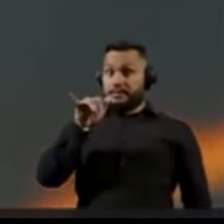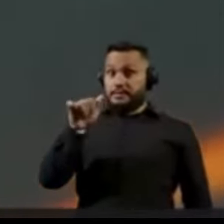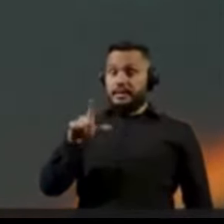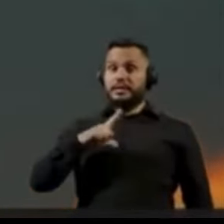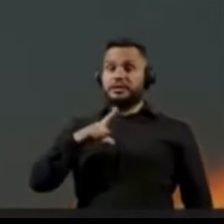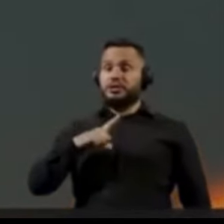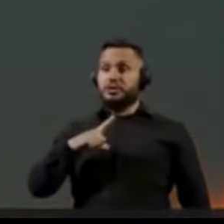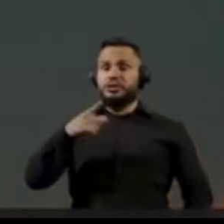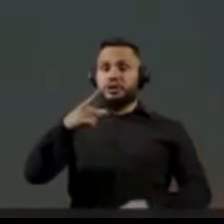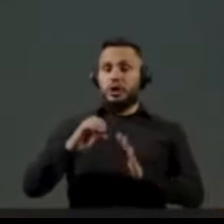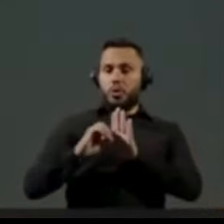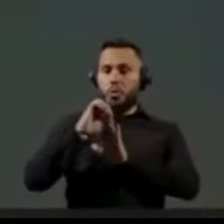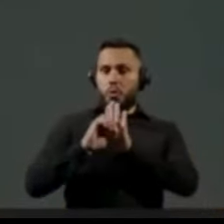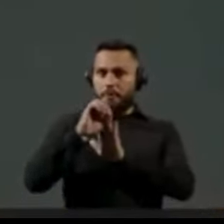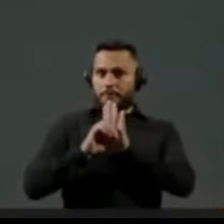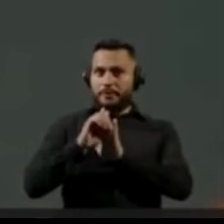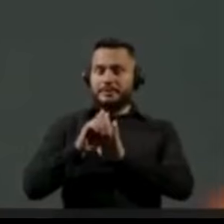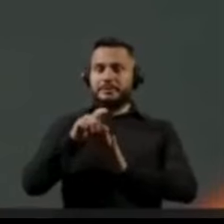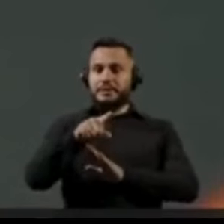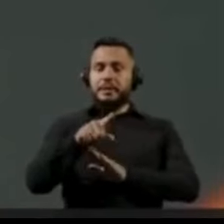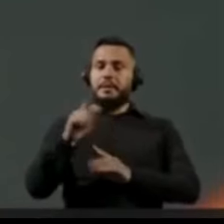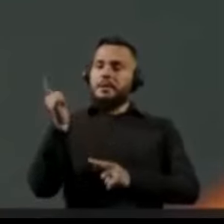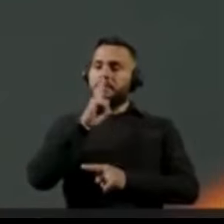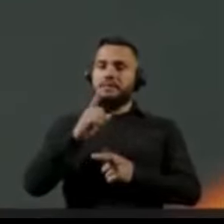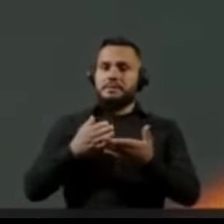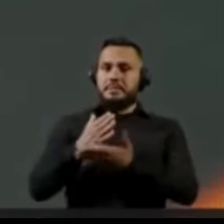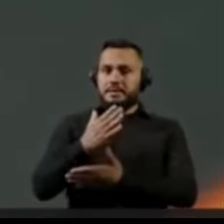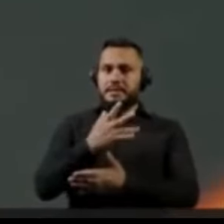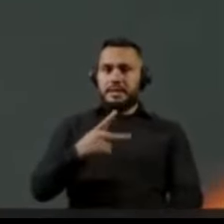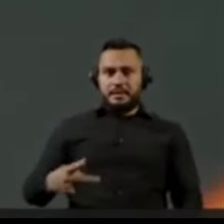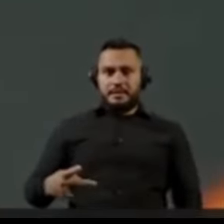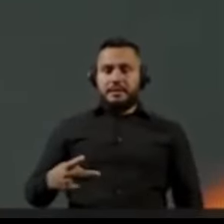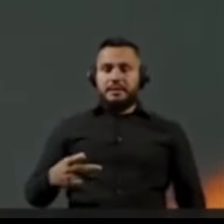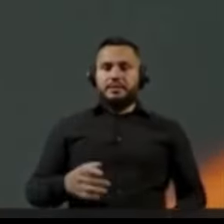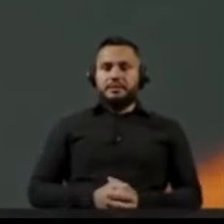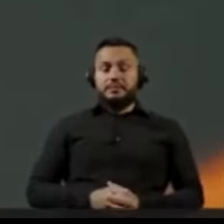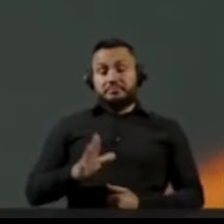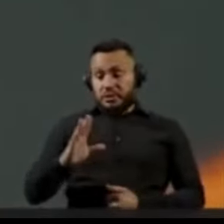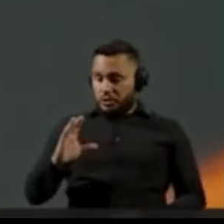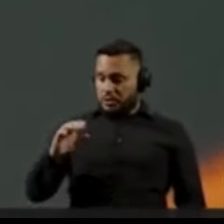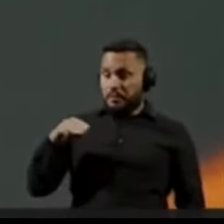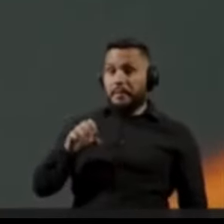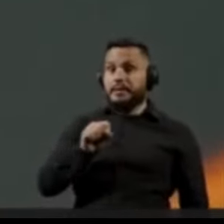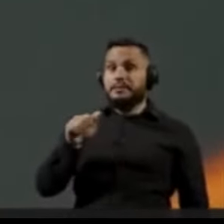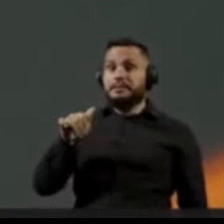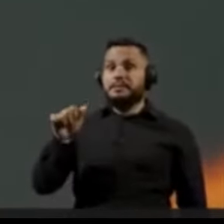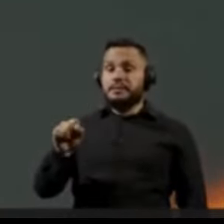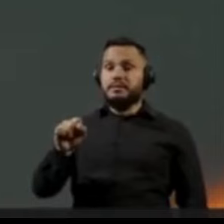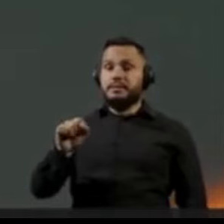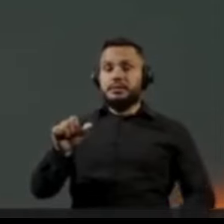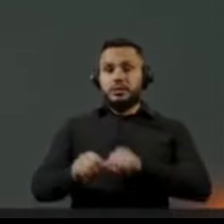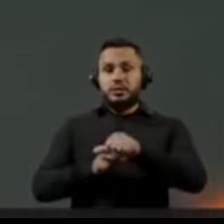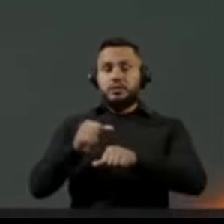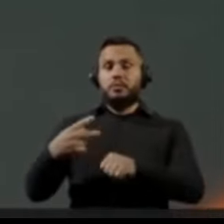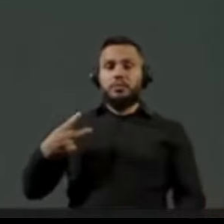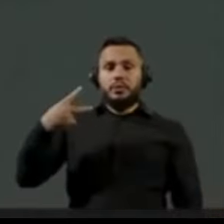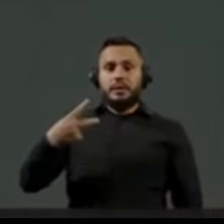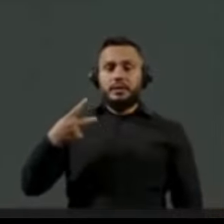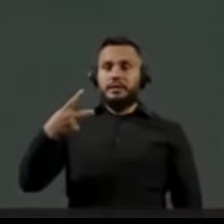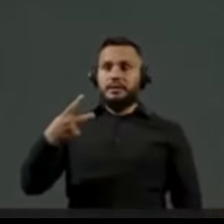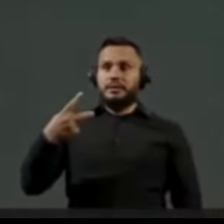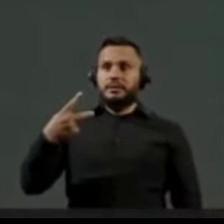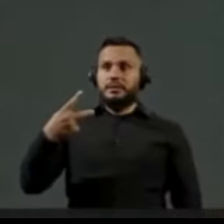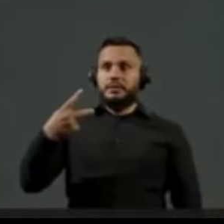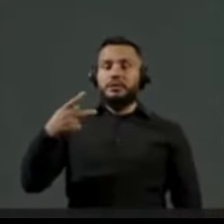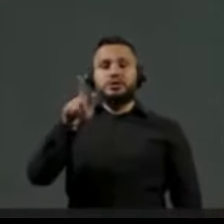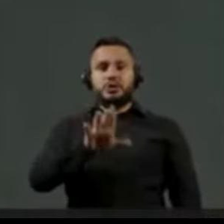lembram? Pois o tal do Messias virou o advogado-geral da União. E criaram a Procuradoria da Defesa da